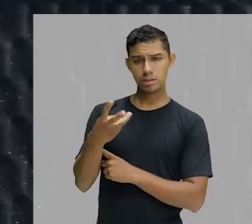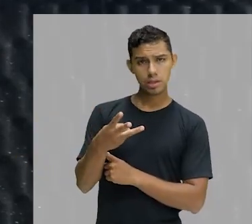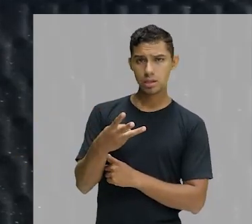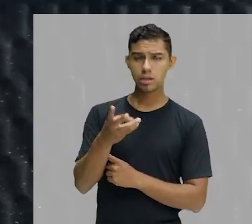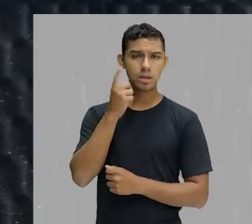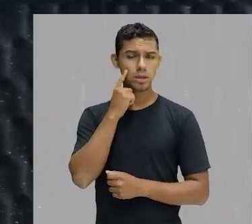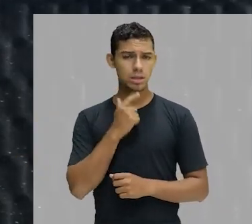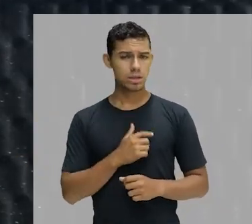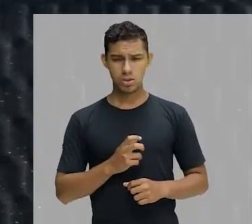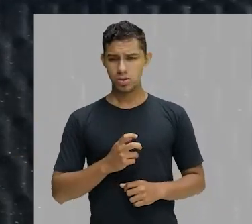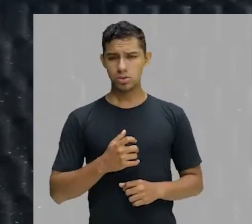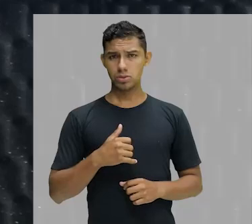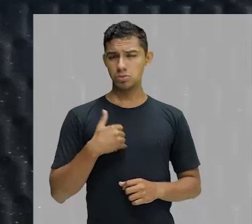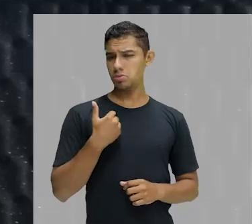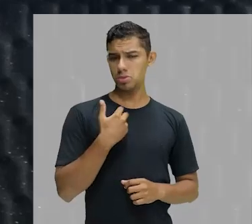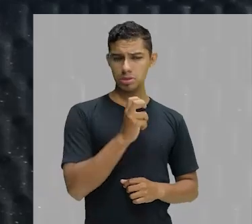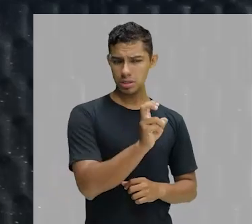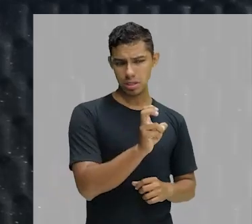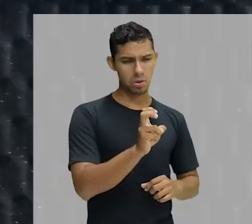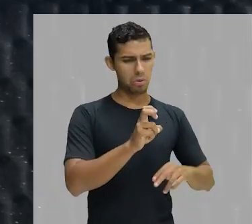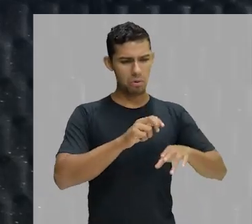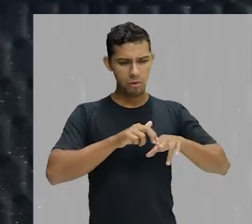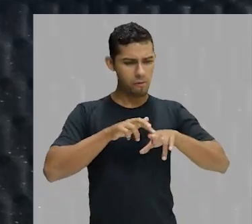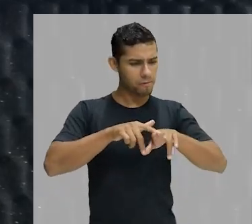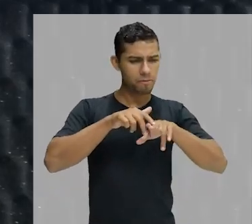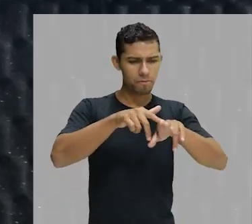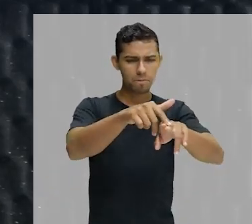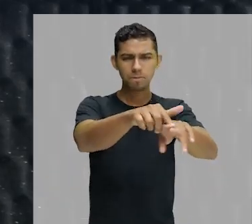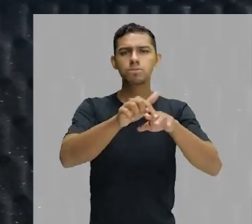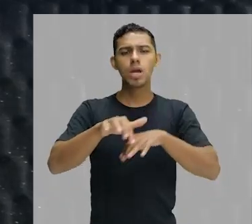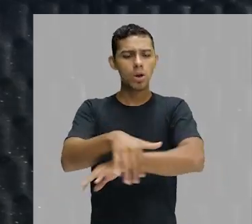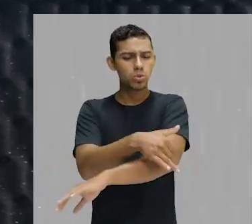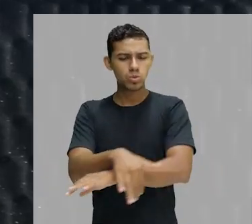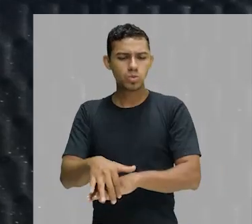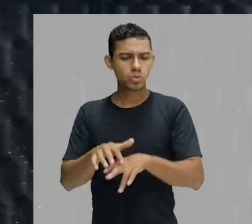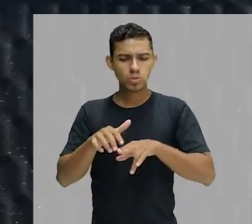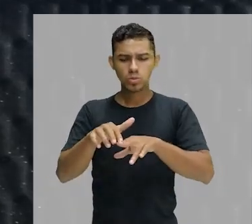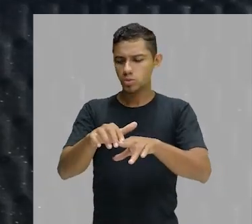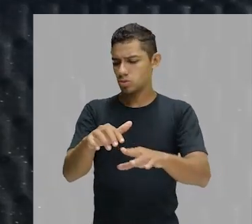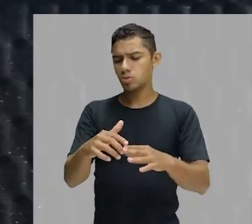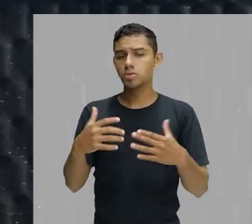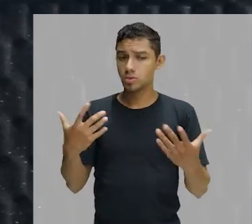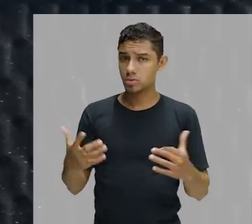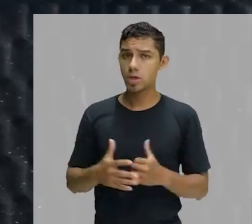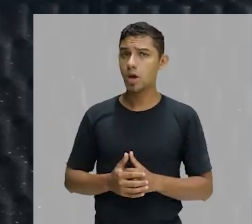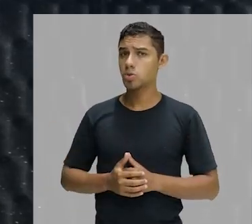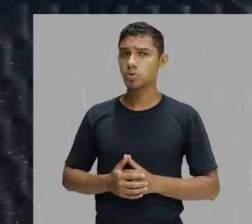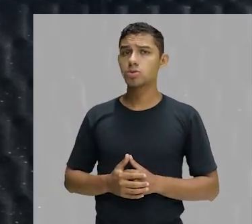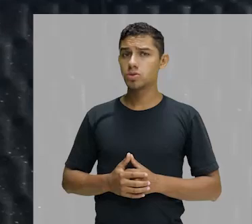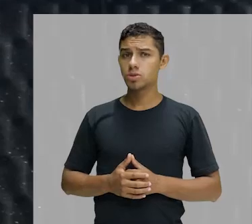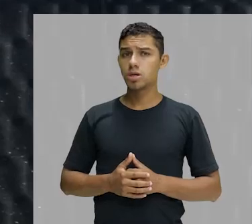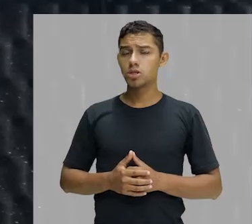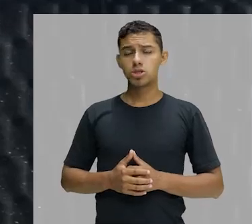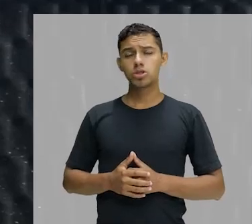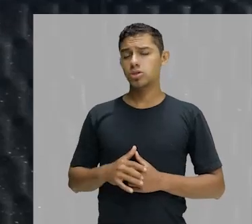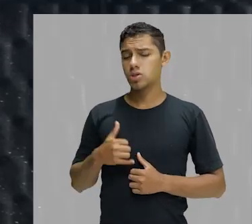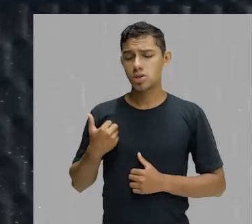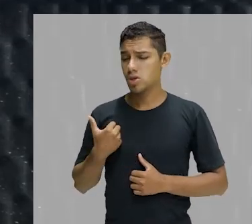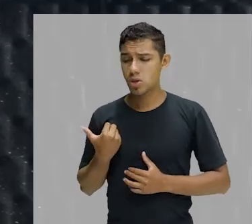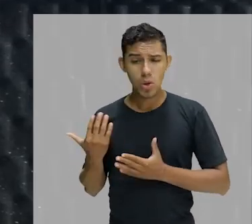que surgiu o vídeo dela andando de skate e tal, aquela coisa. Então, desde novinha, ela trabalha essa questão